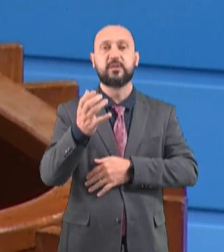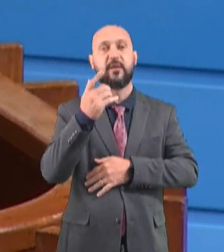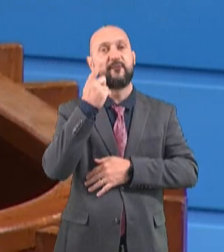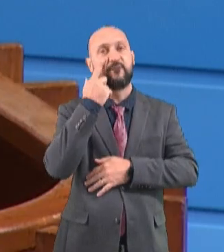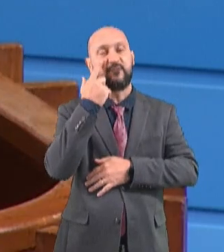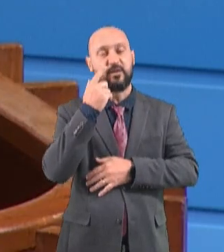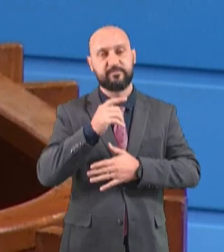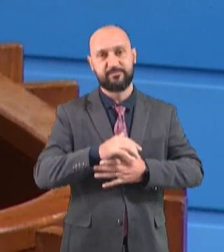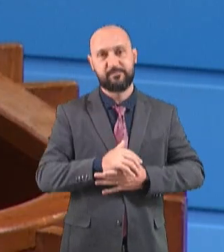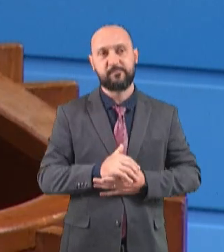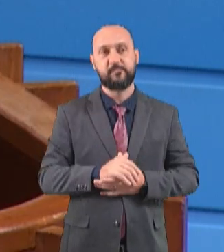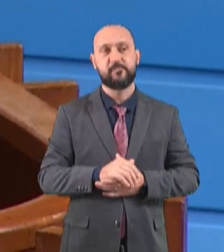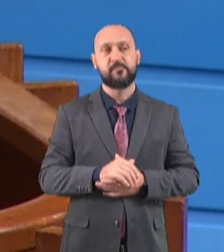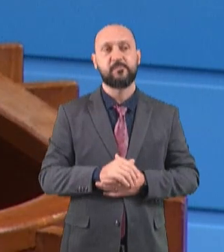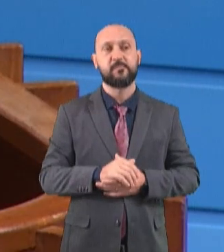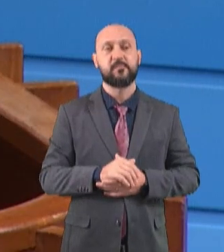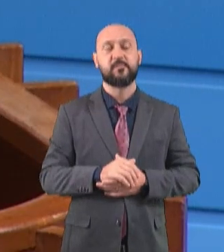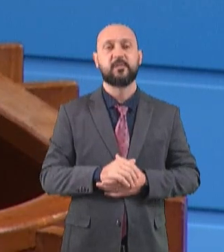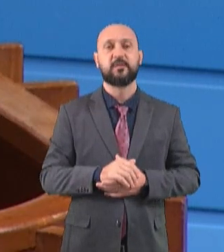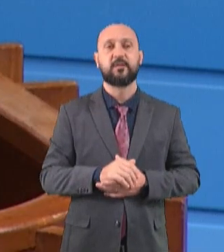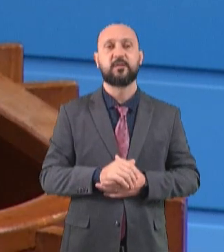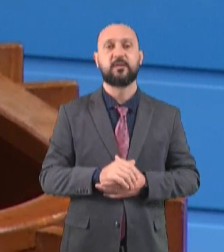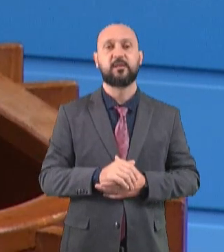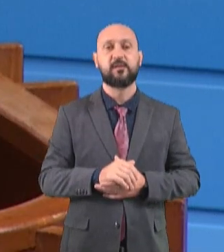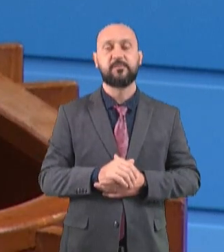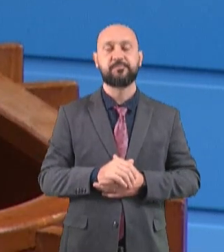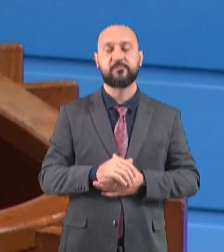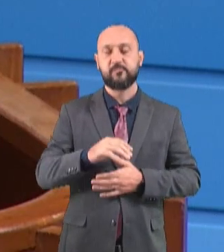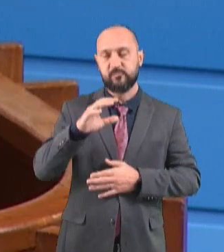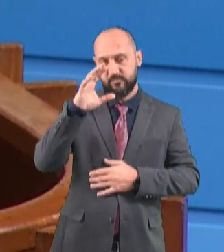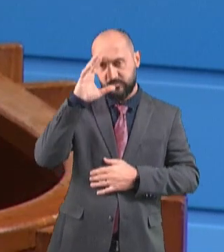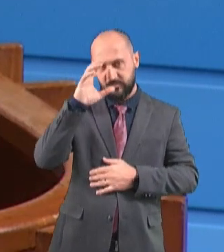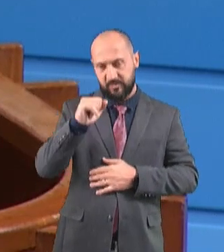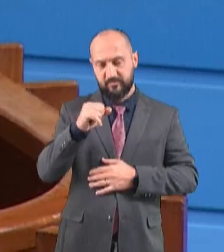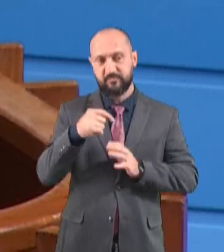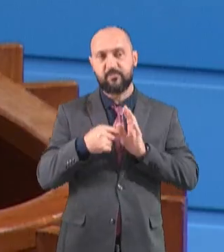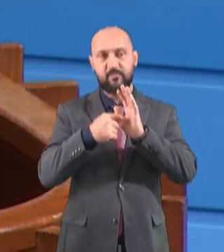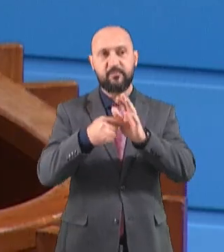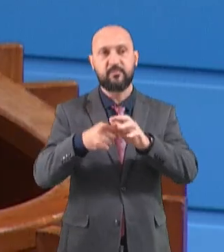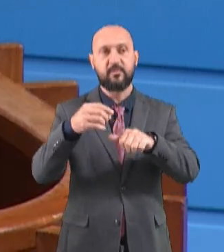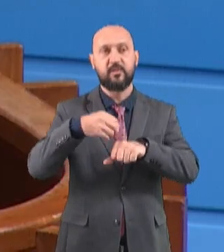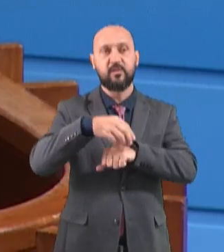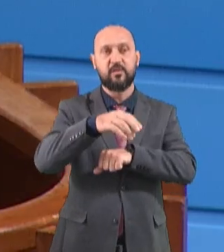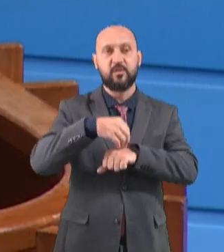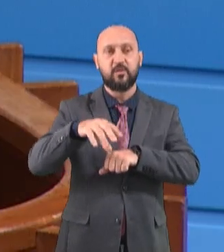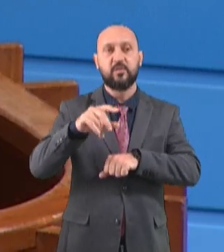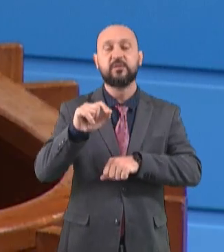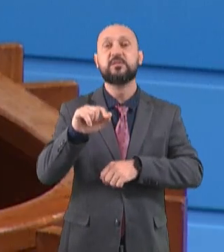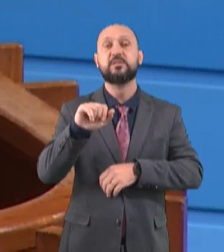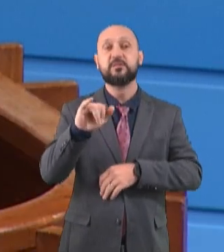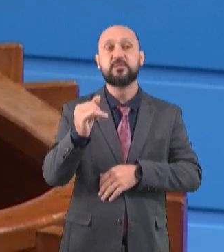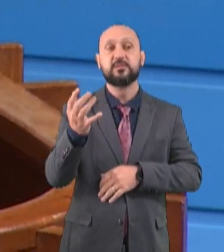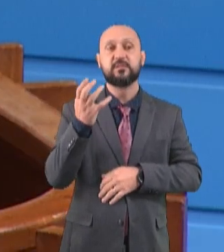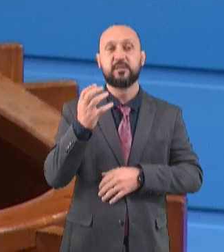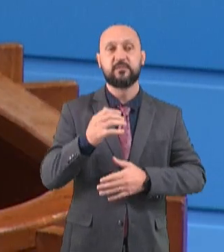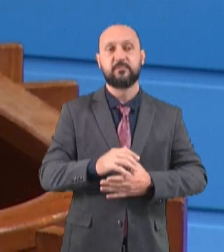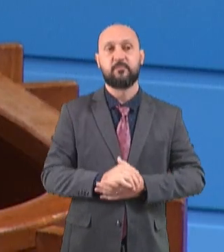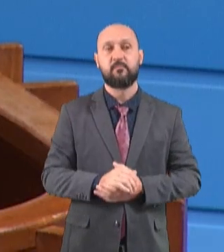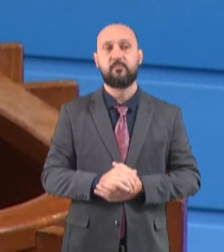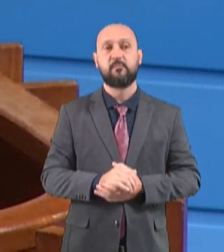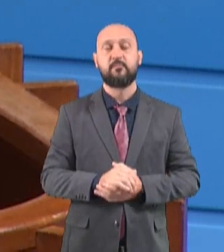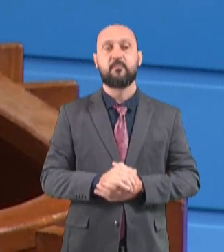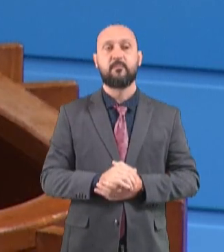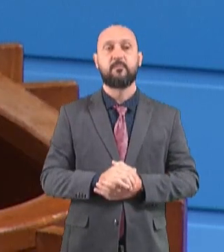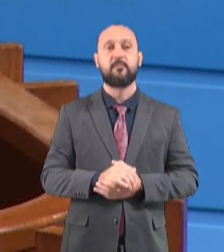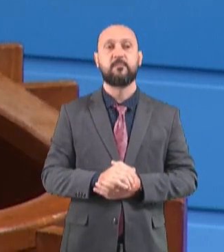ver. Eu trago a decisão e compartilho a vossas excelências, caso queiram,